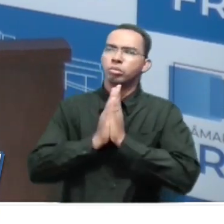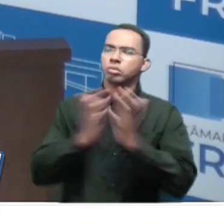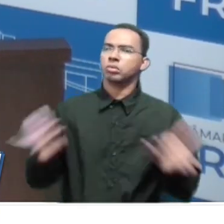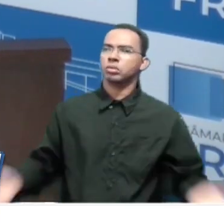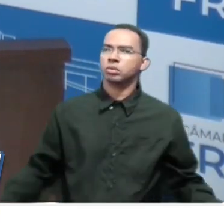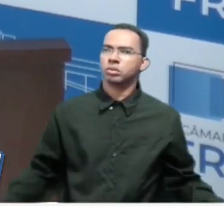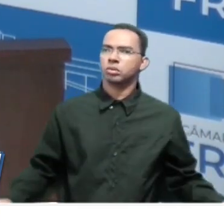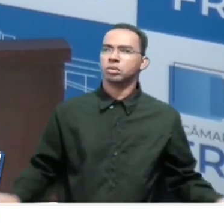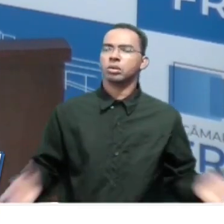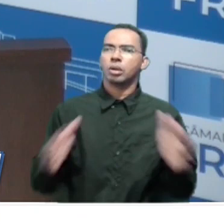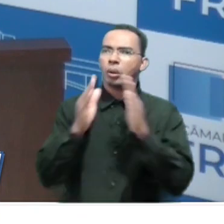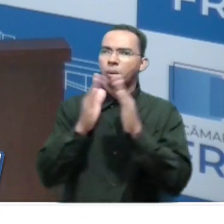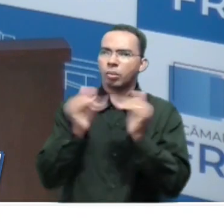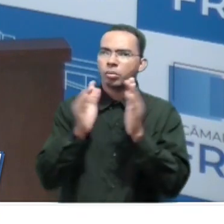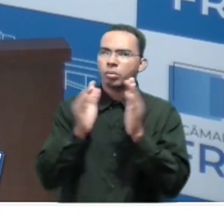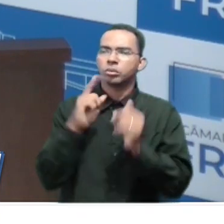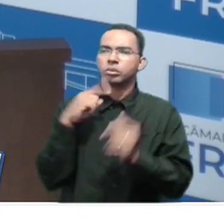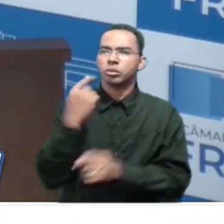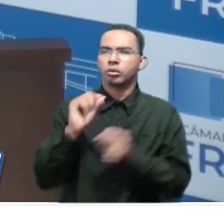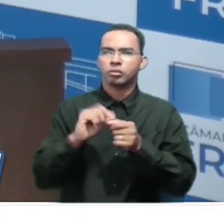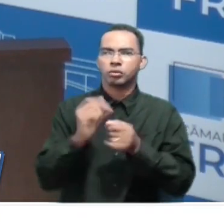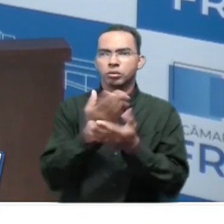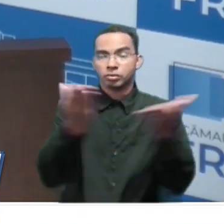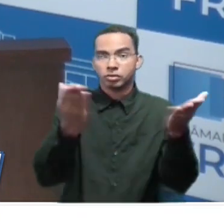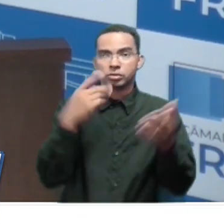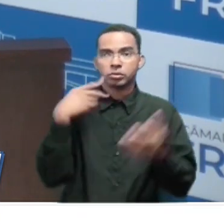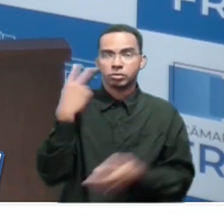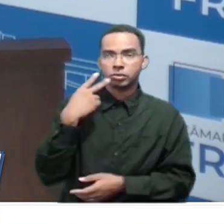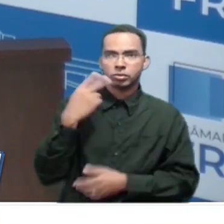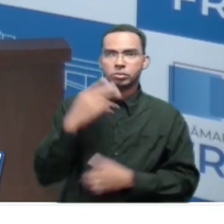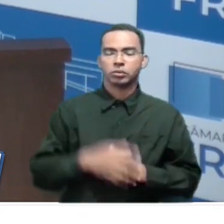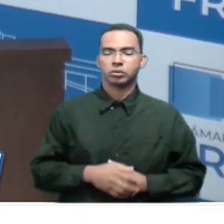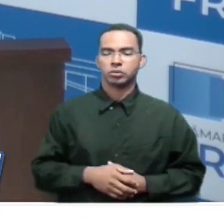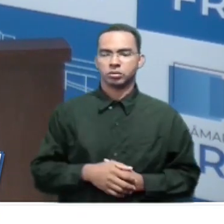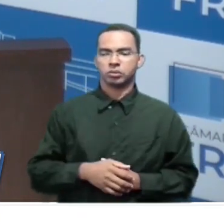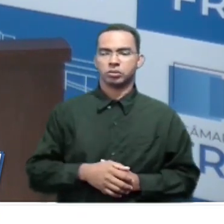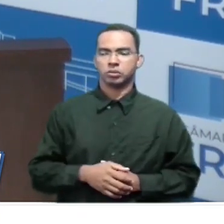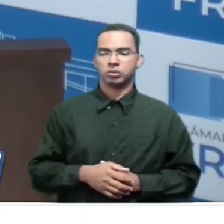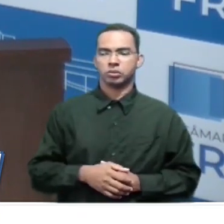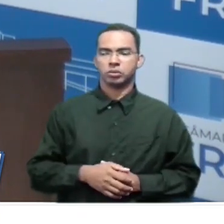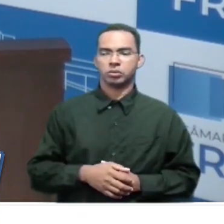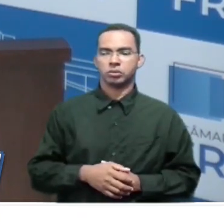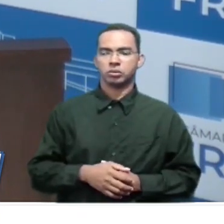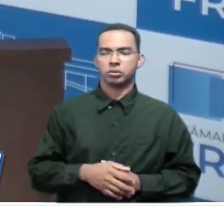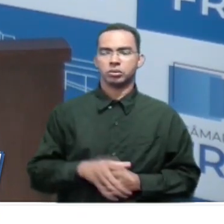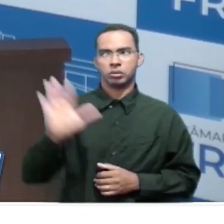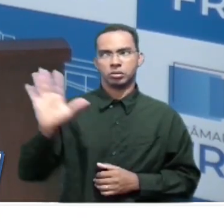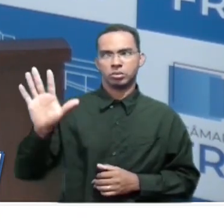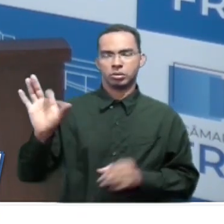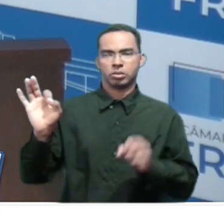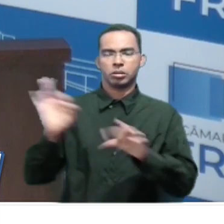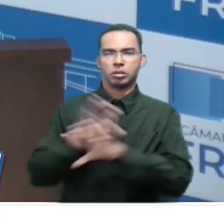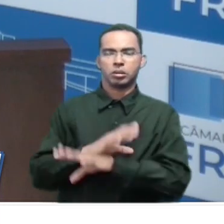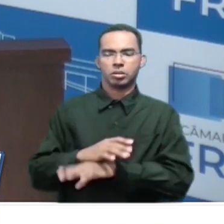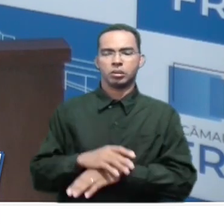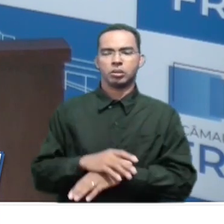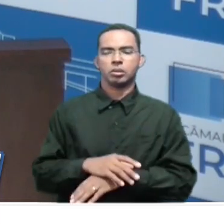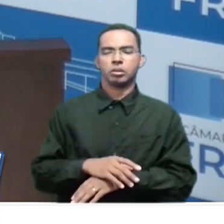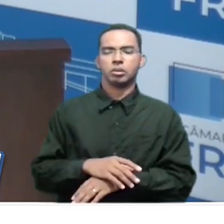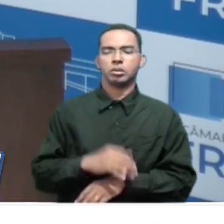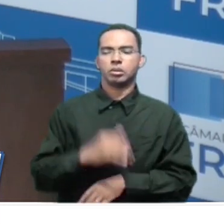é um clamor que nós fazemos a todos vocês. Qual a parte, Jorginho? Só para concluir, com